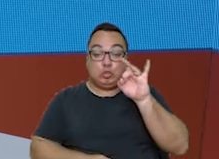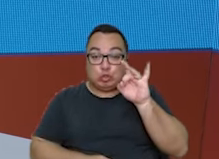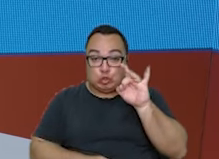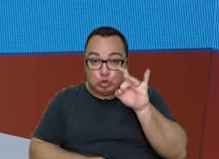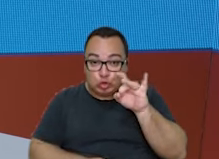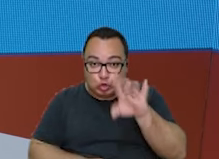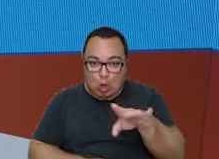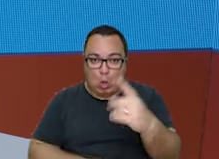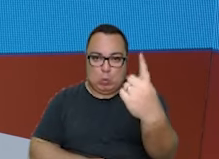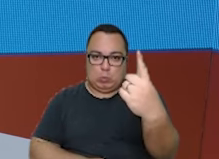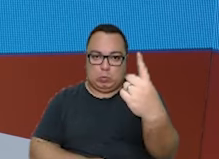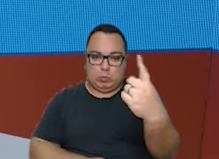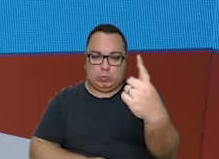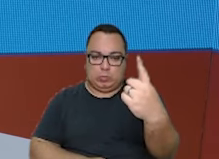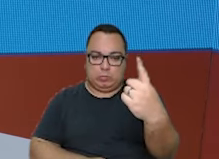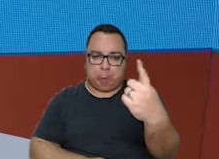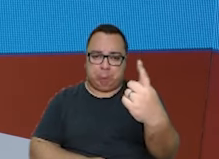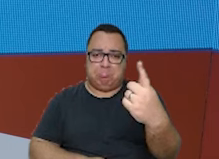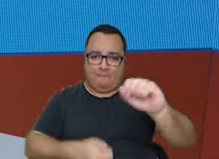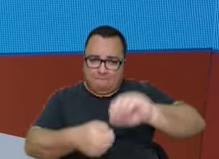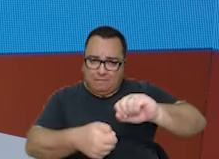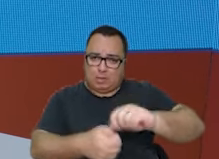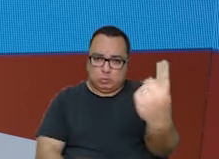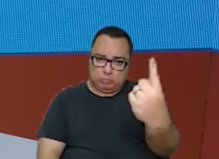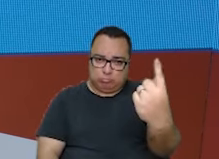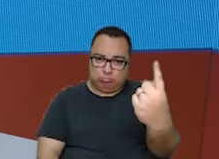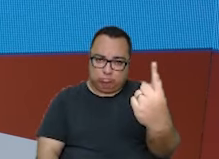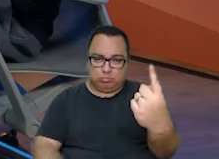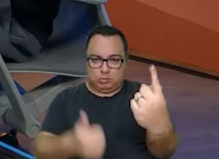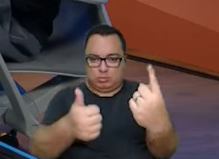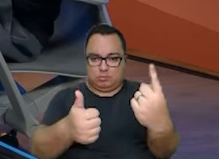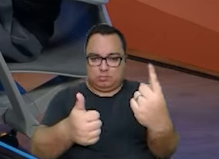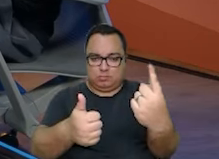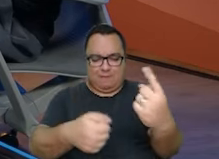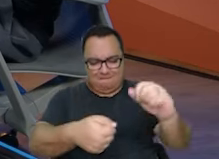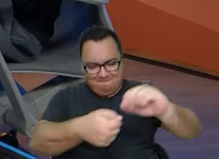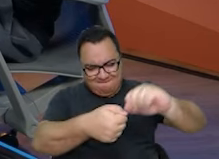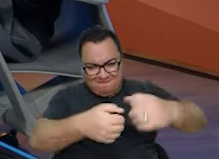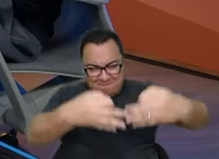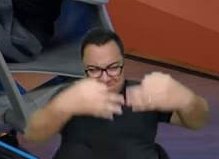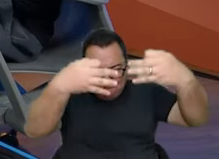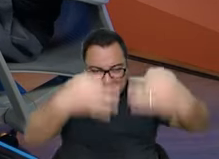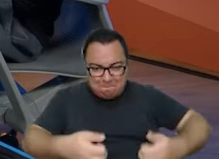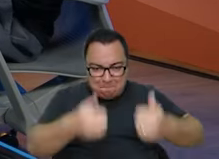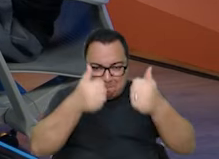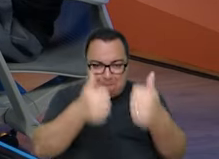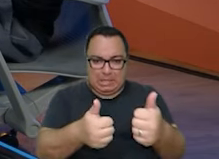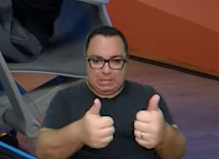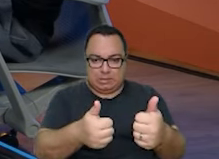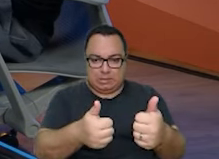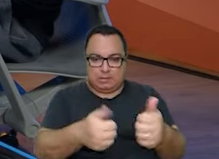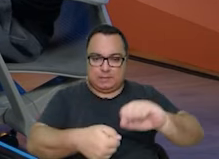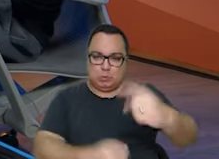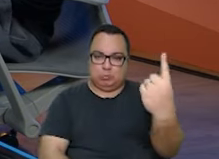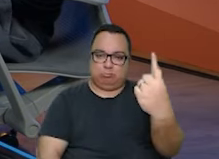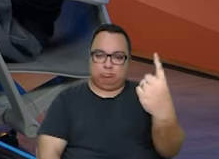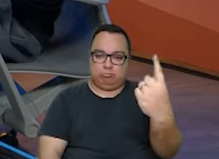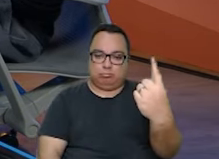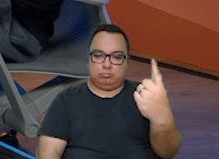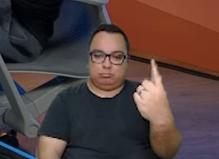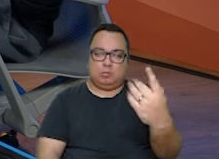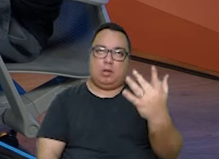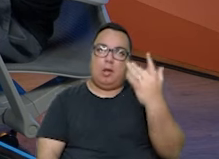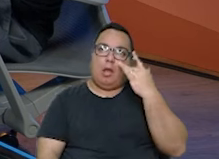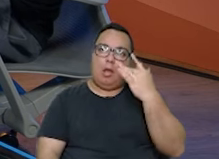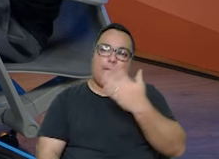tal coisa faça só tal coisa não adianta passa bem feito né feito idealmente Claro que seria